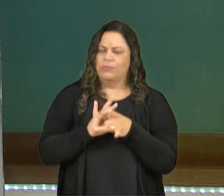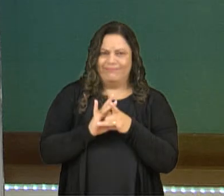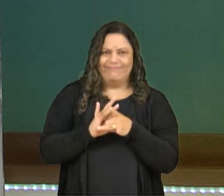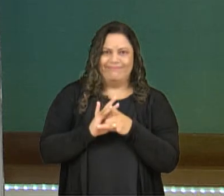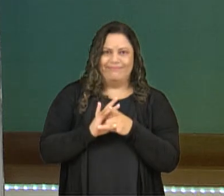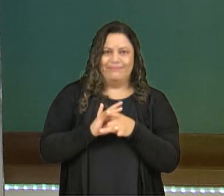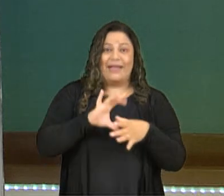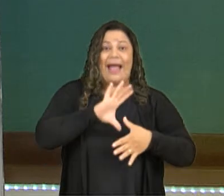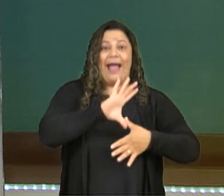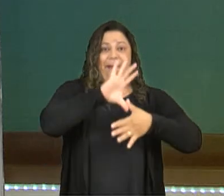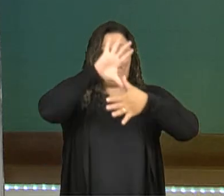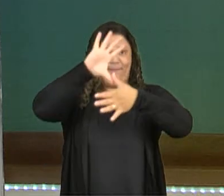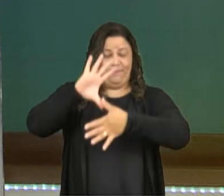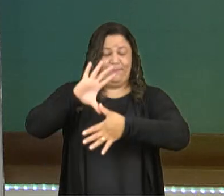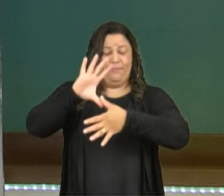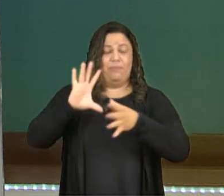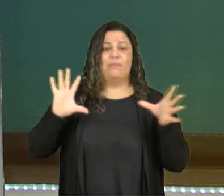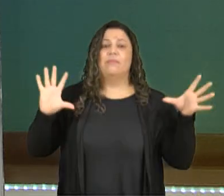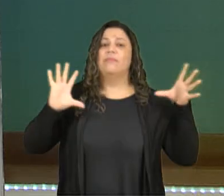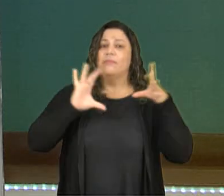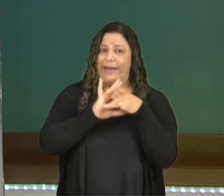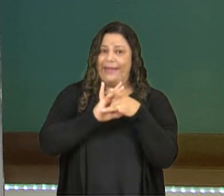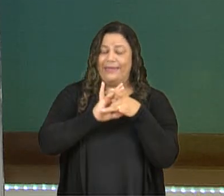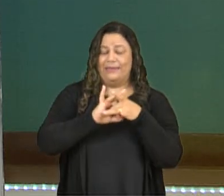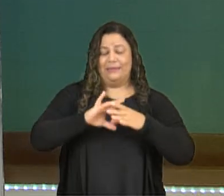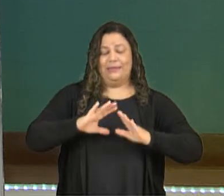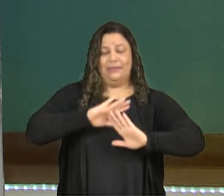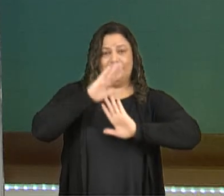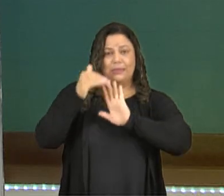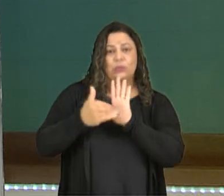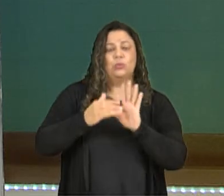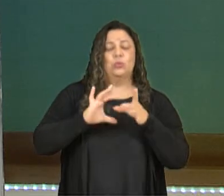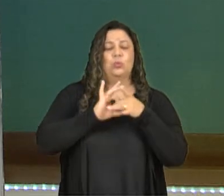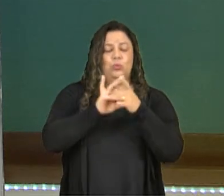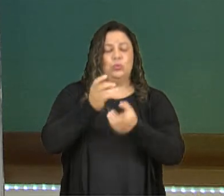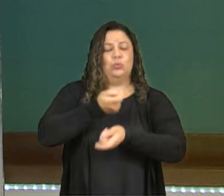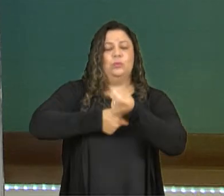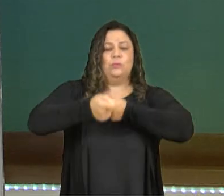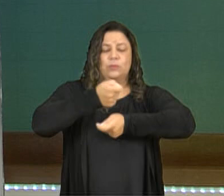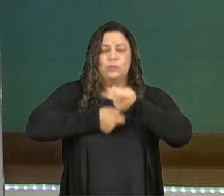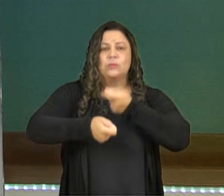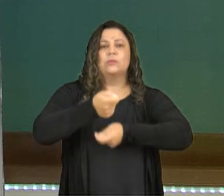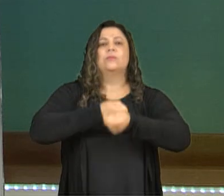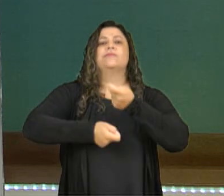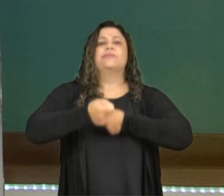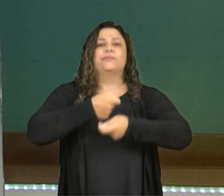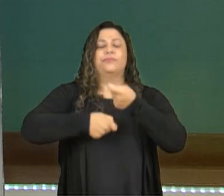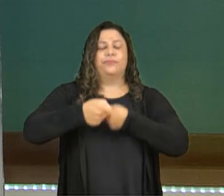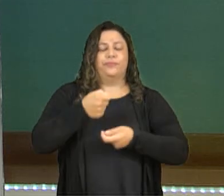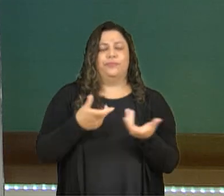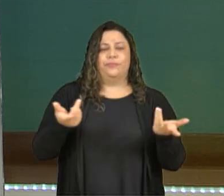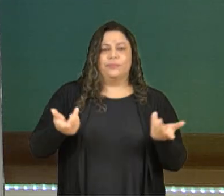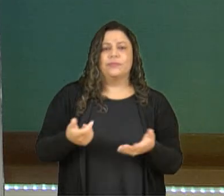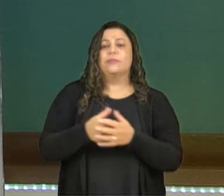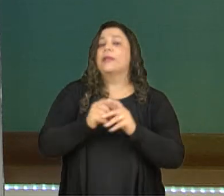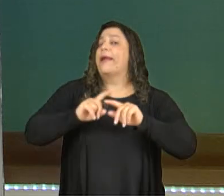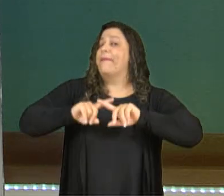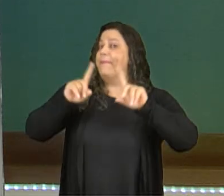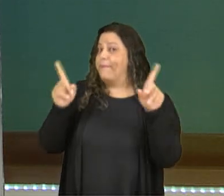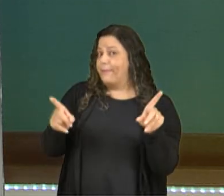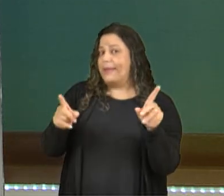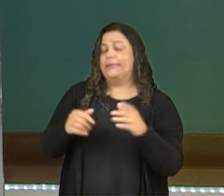a América dentro de uma união econômica e monetária. Claro que isso deveria